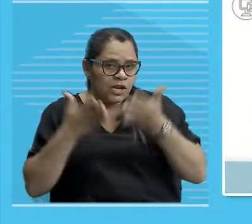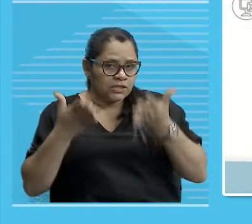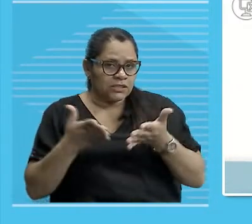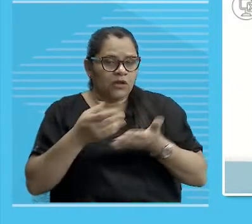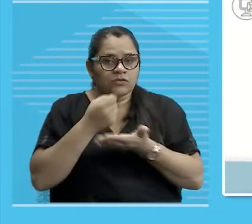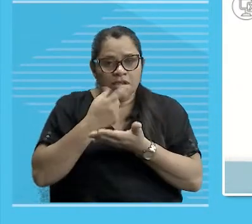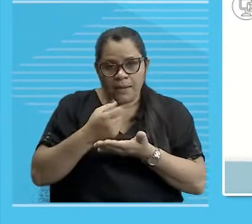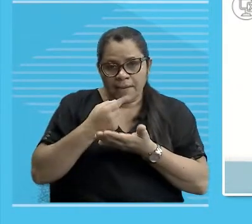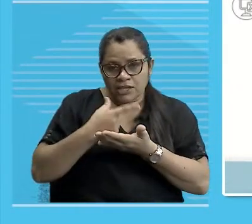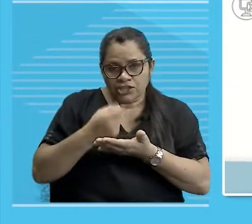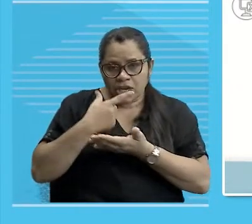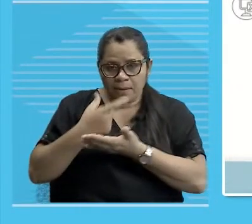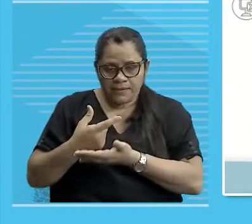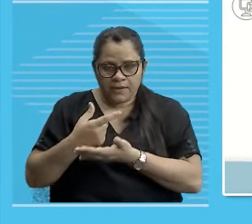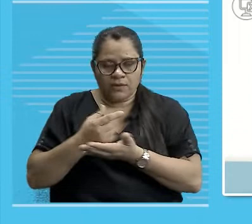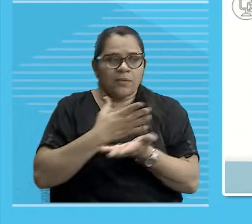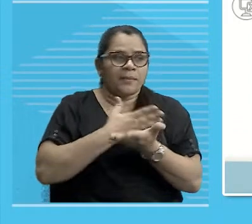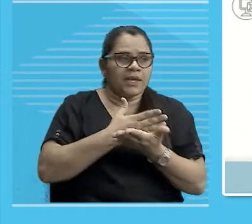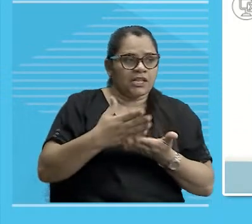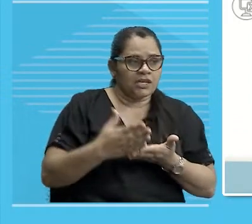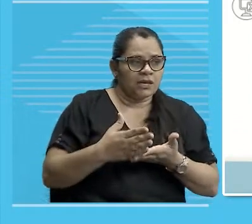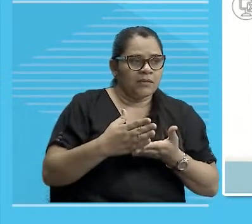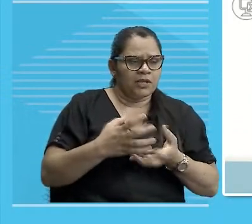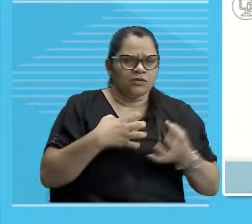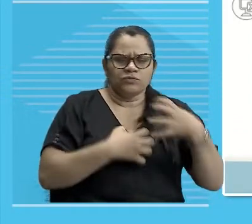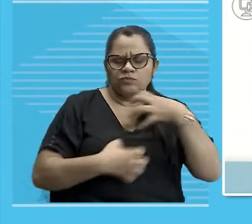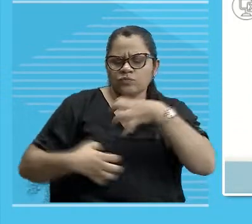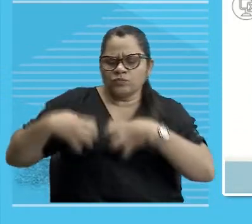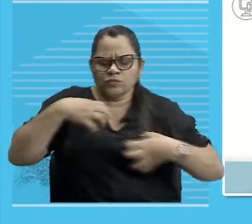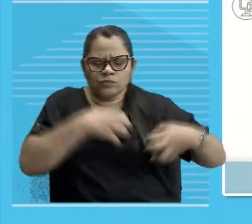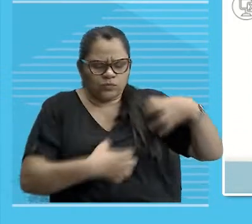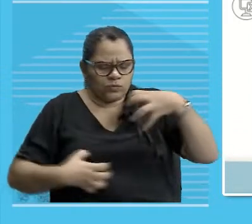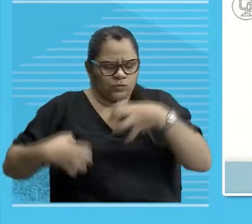né? Início de euforia,